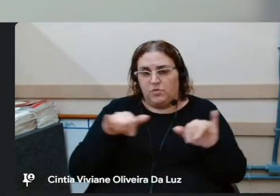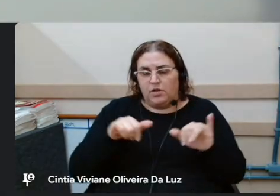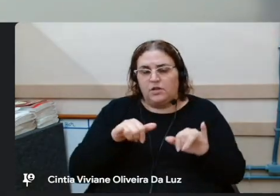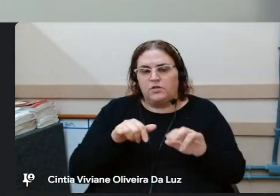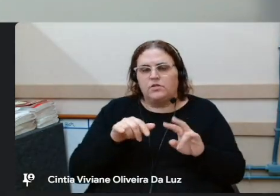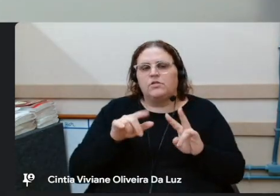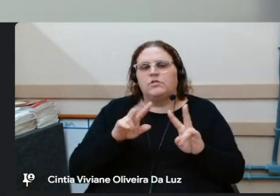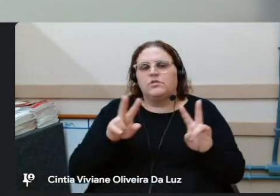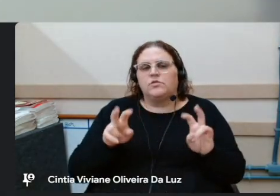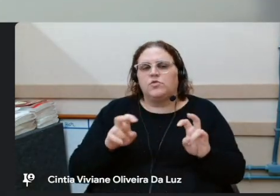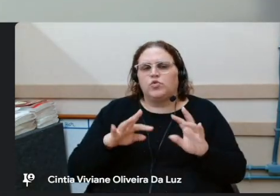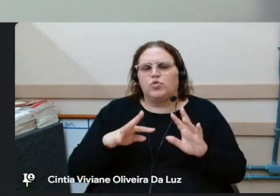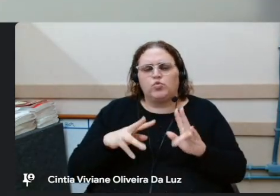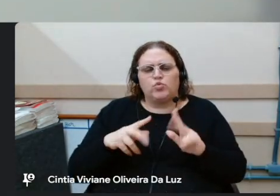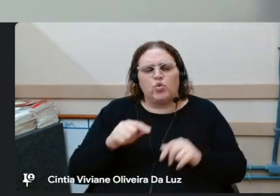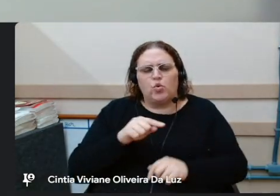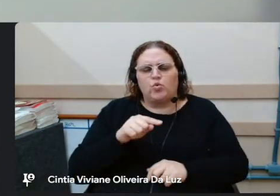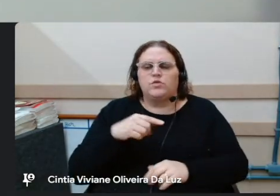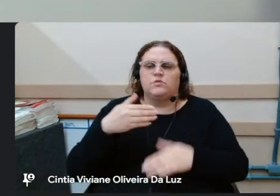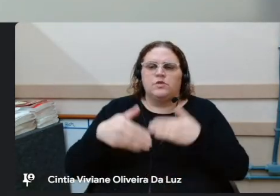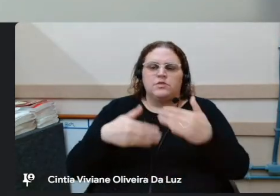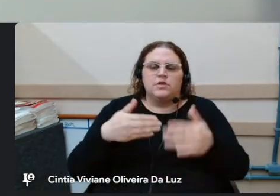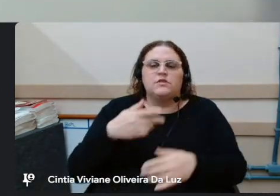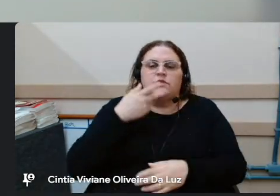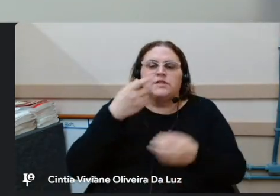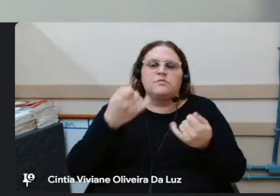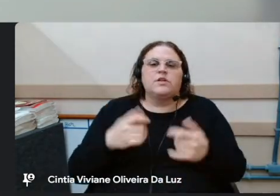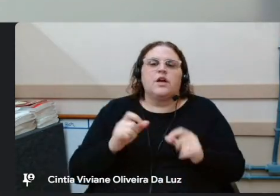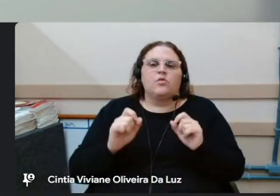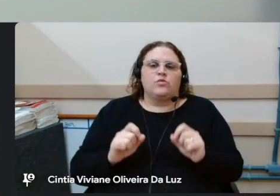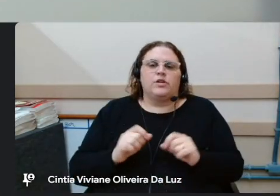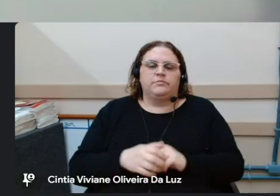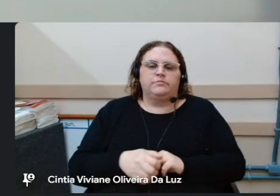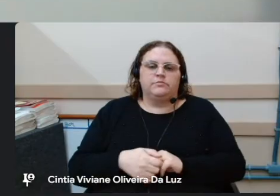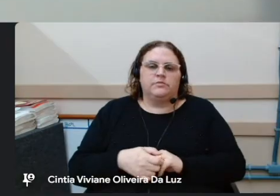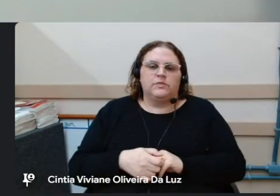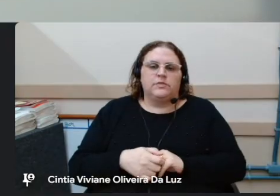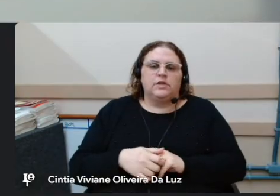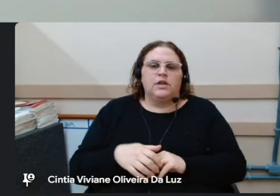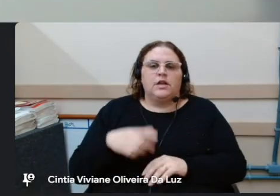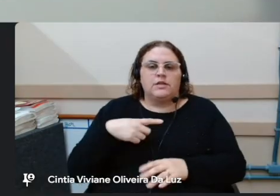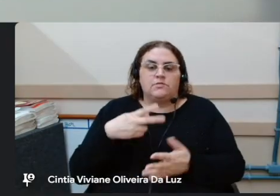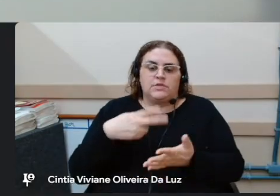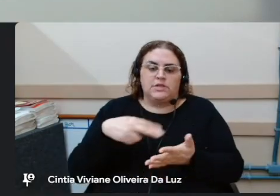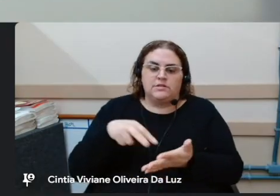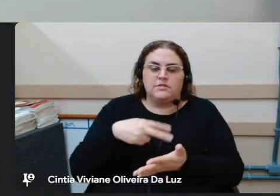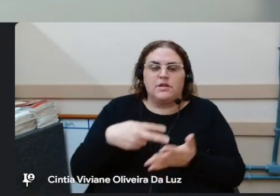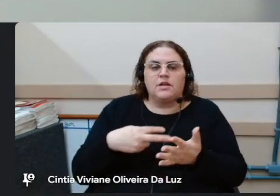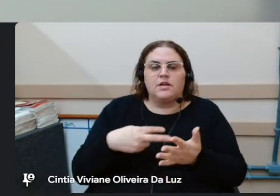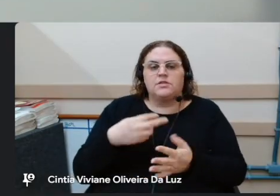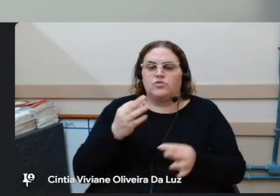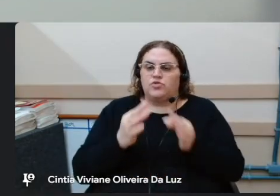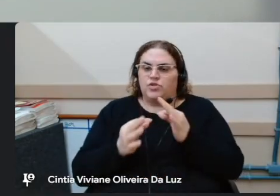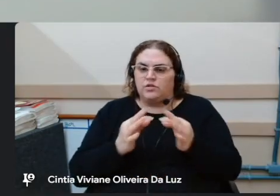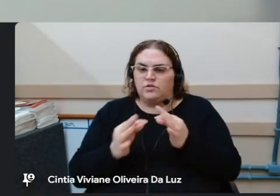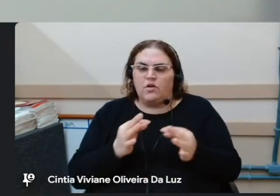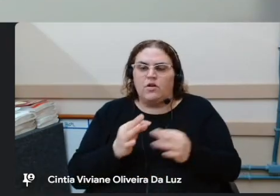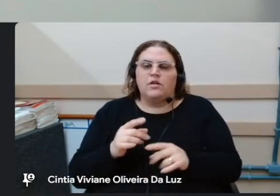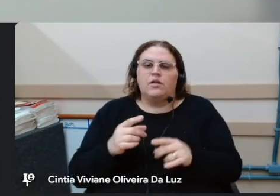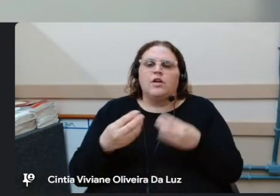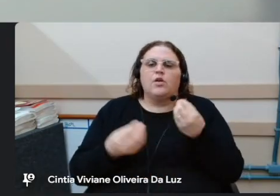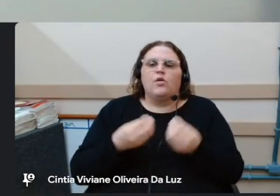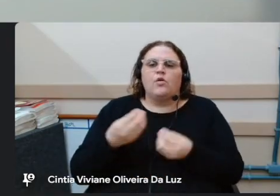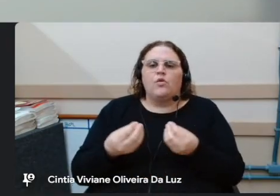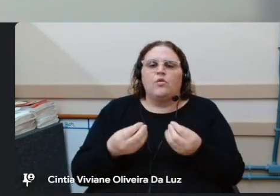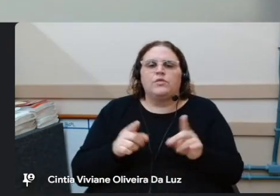tô publicando sobre sobre todo esse processo vai falar justamente sobre a questão das danças do